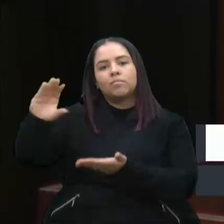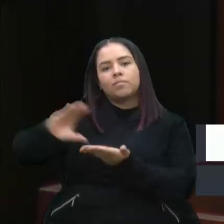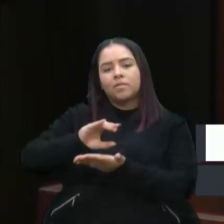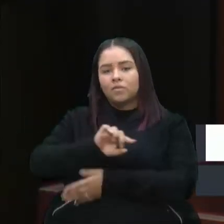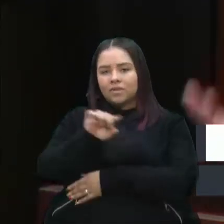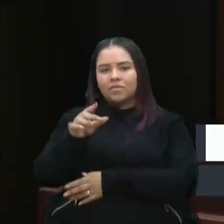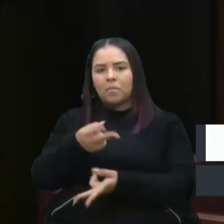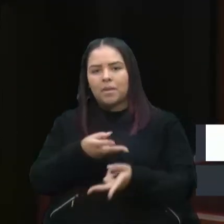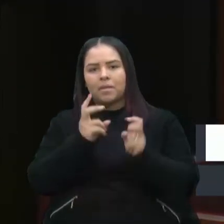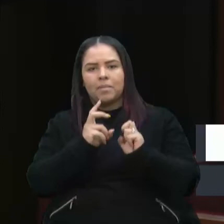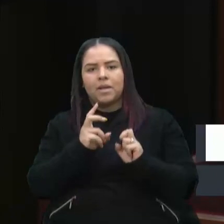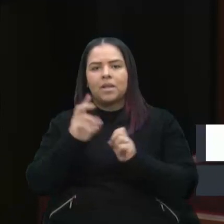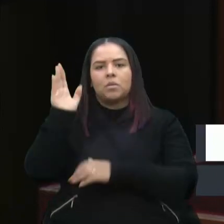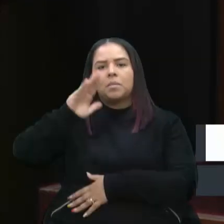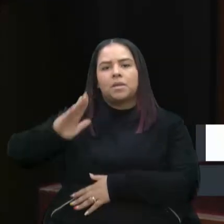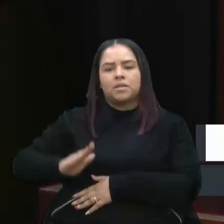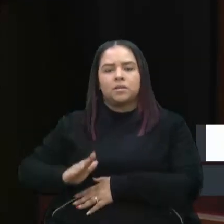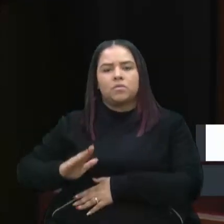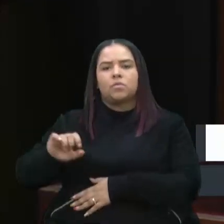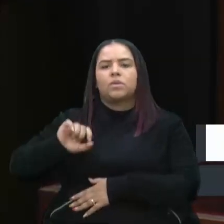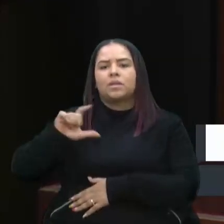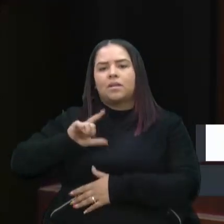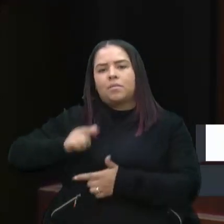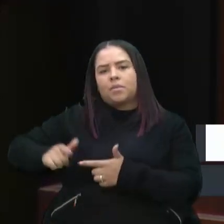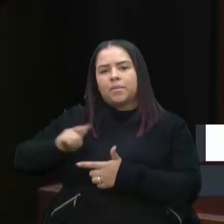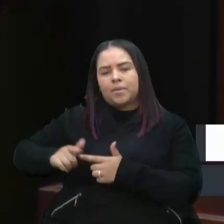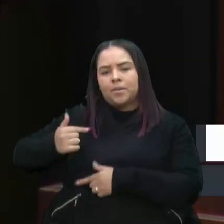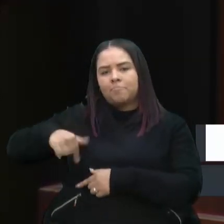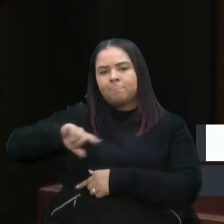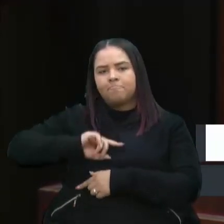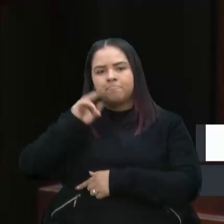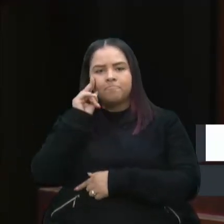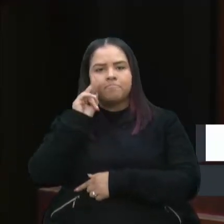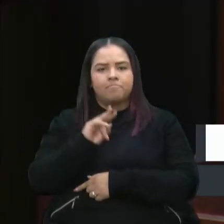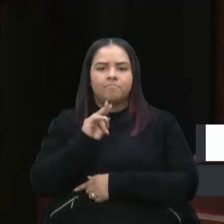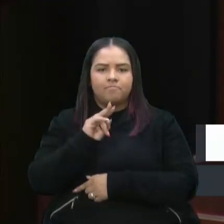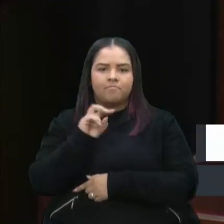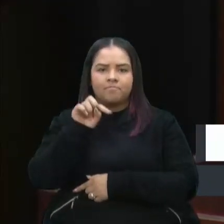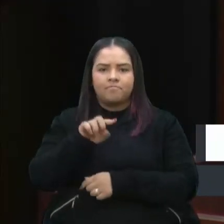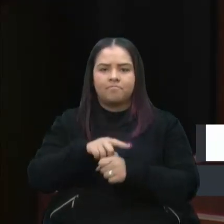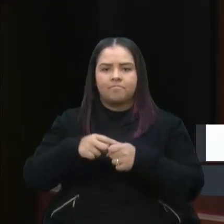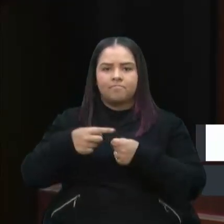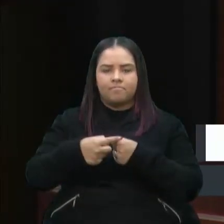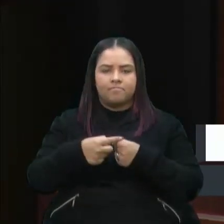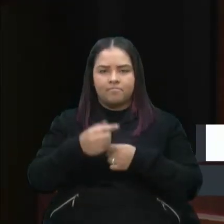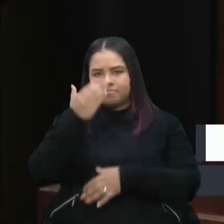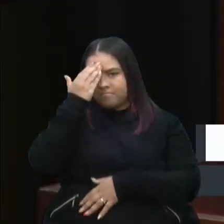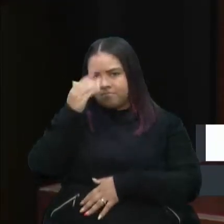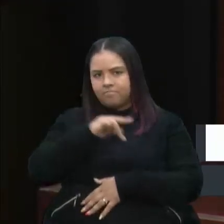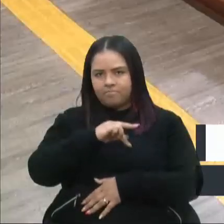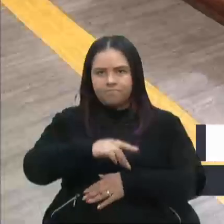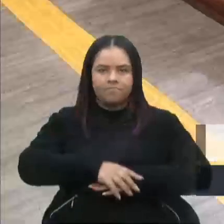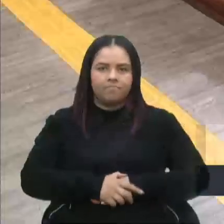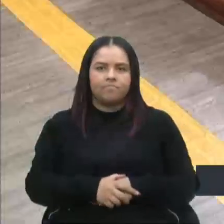vão ver, a nível nacional, os problemas que nós enfrentamos hoje na nossa cidade. Obrigado, senhora presidente.